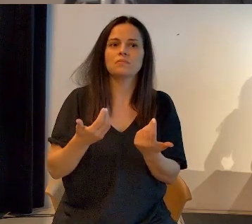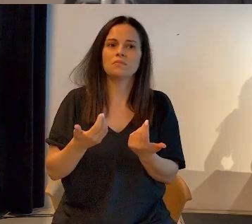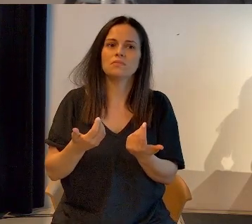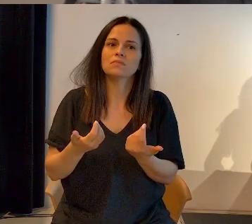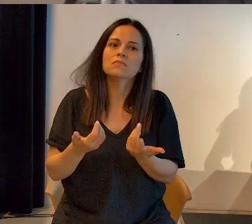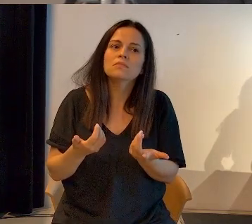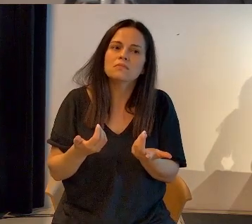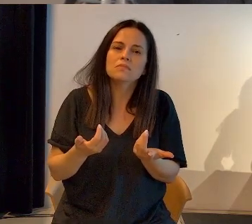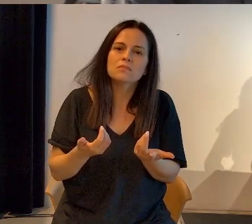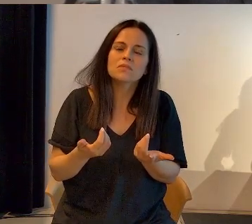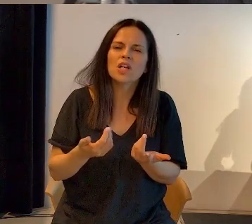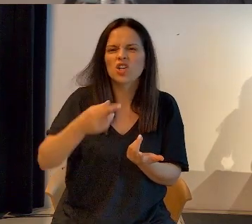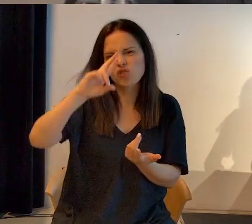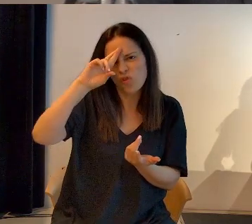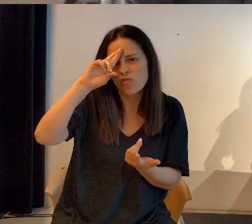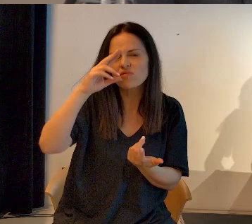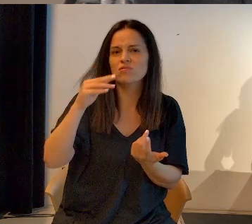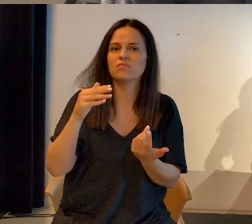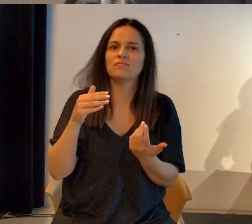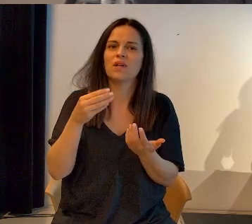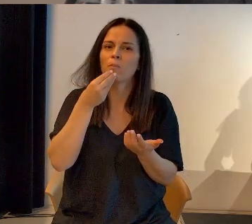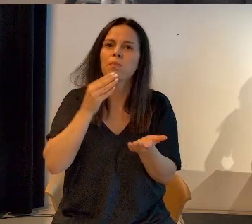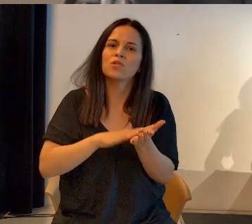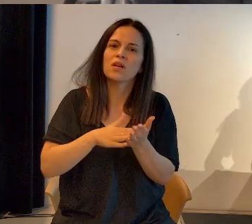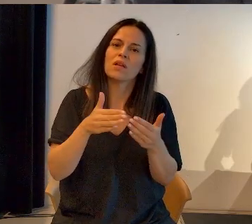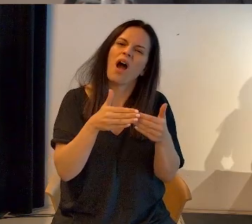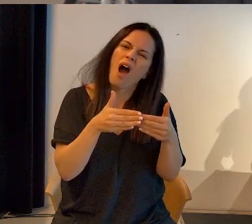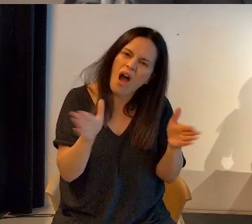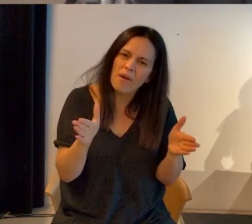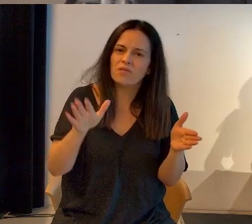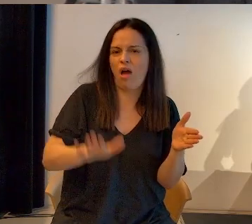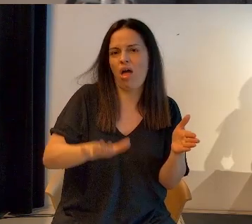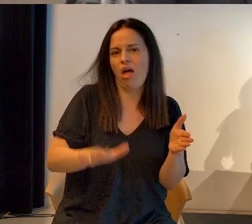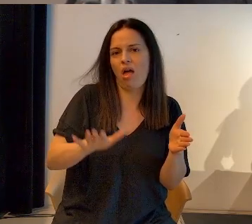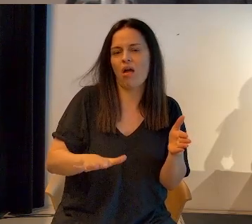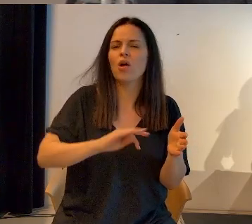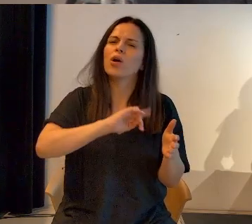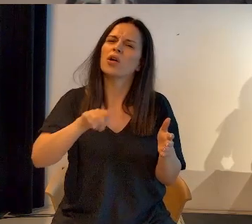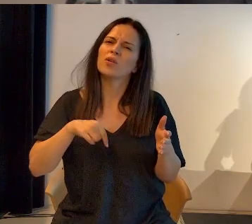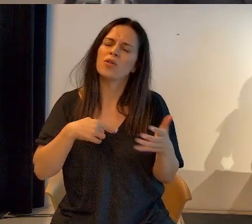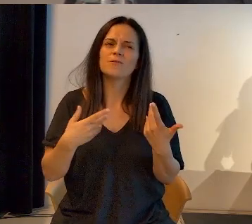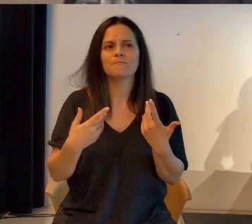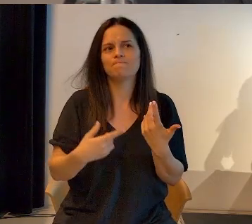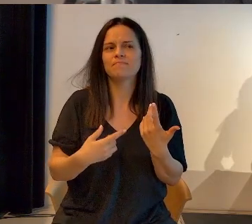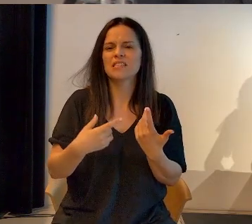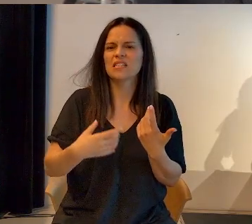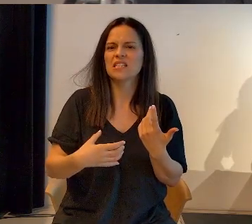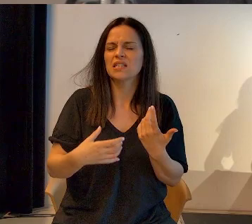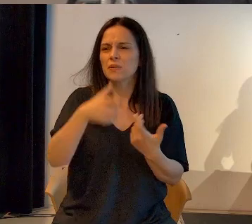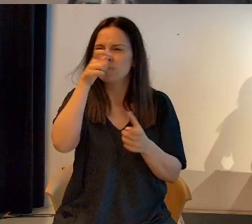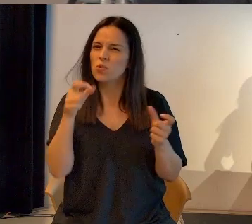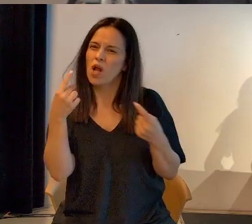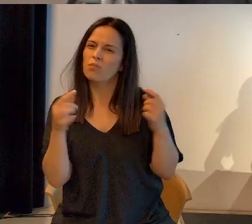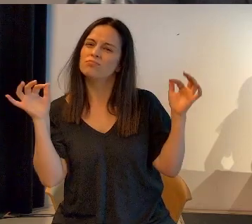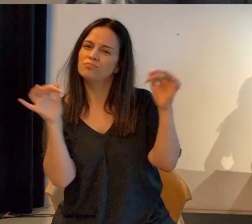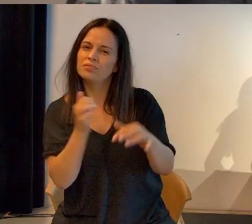que façam o esforço para estarem abertos durante este período. Temos tido algumas dificuldades sentidas por quem nos visita, de não